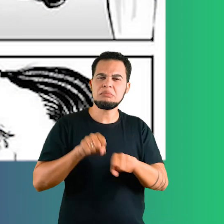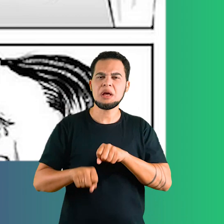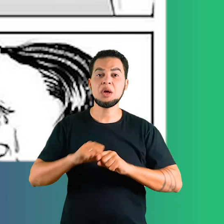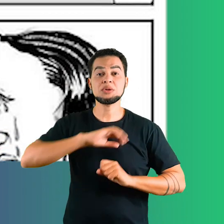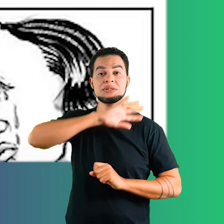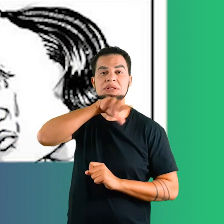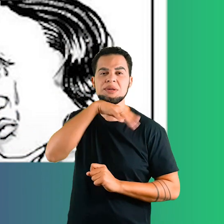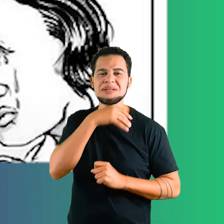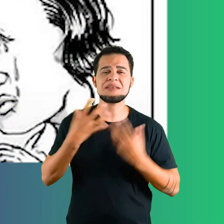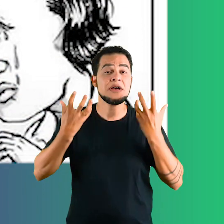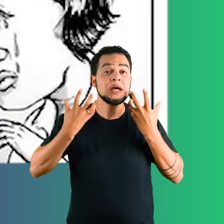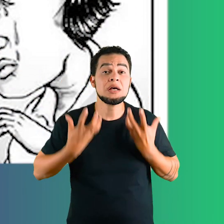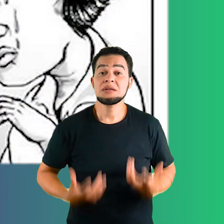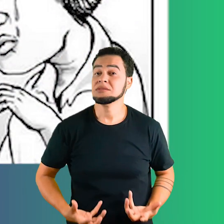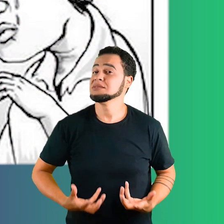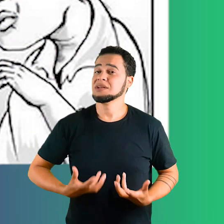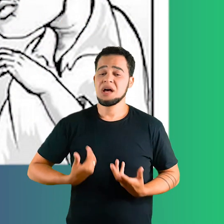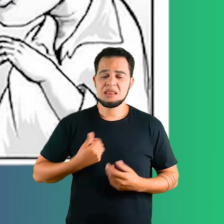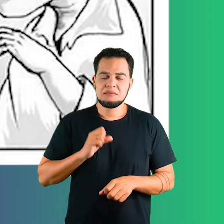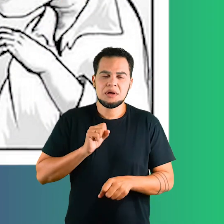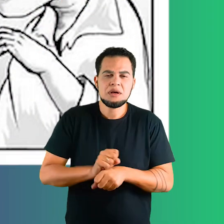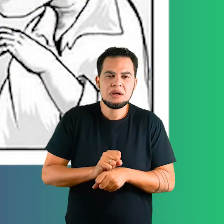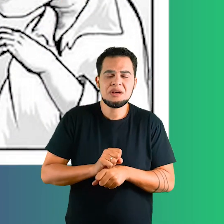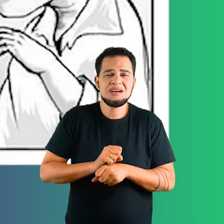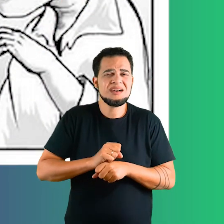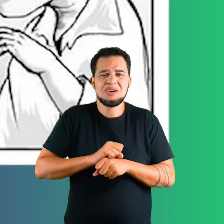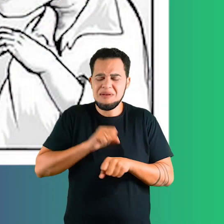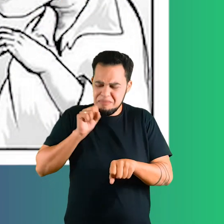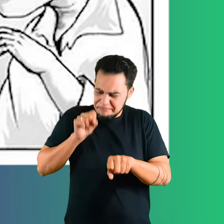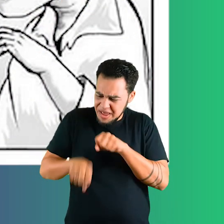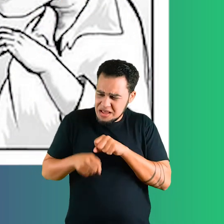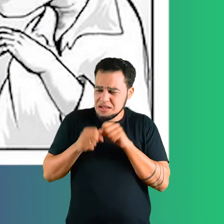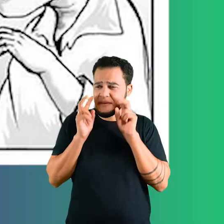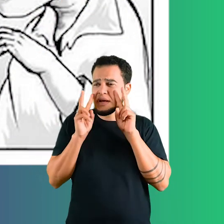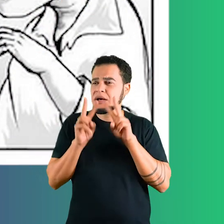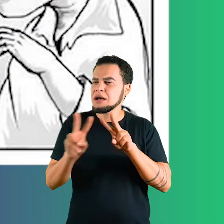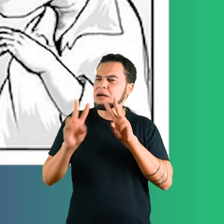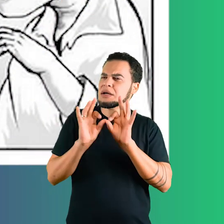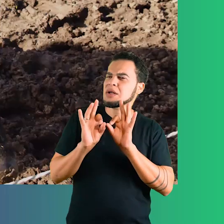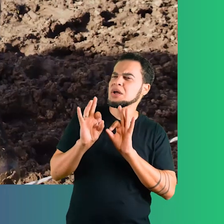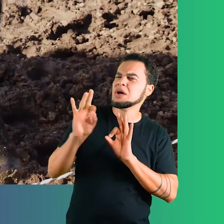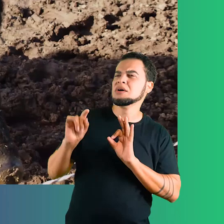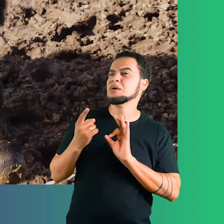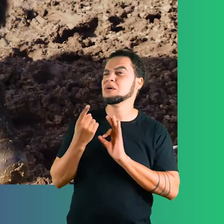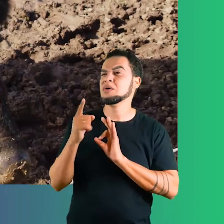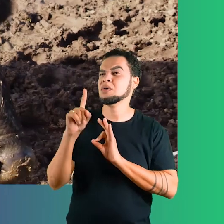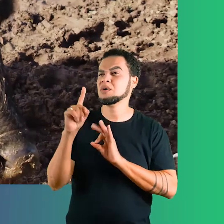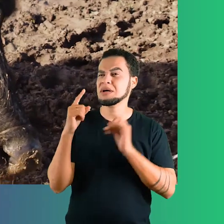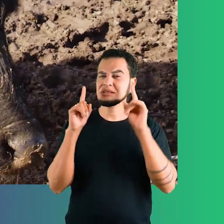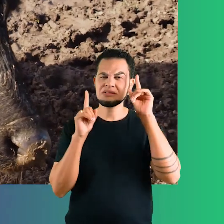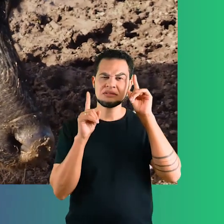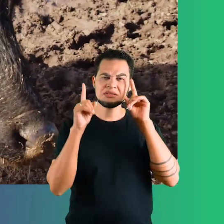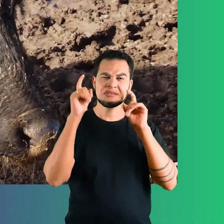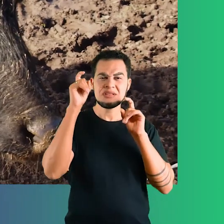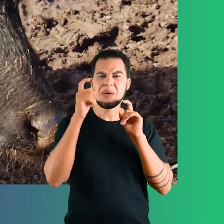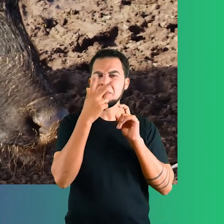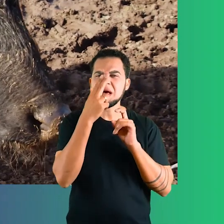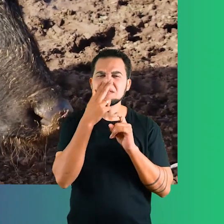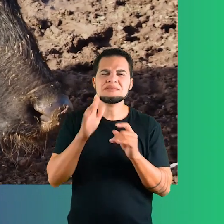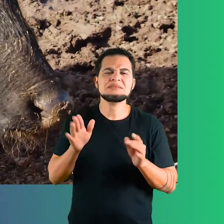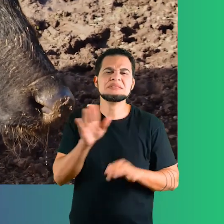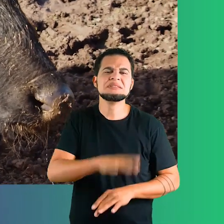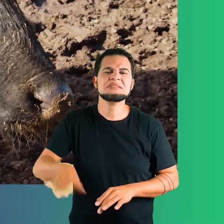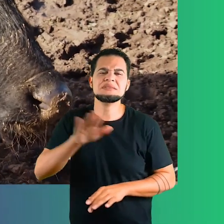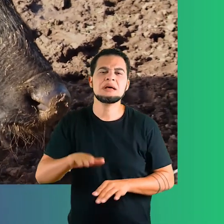animais exaustos estavam imóveis. O ferido olhava para o vazio à sua frente, com uma expressão semelhante à de uma